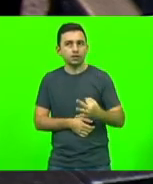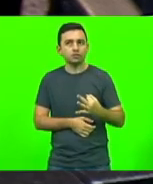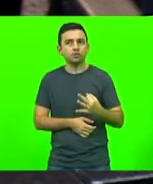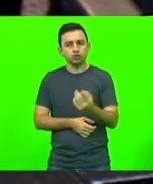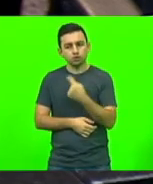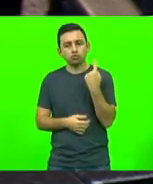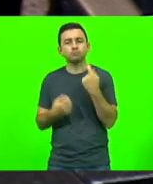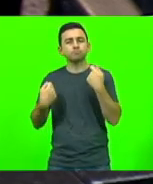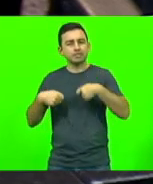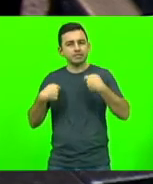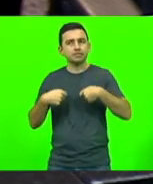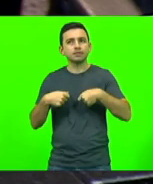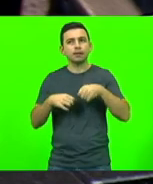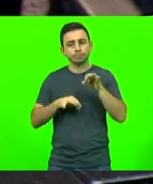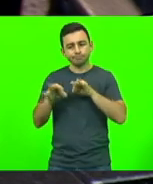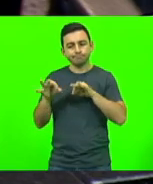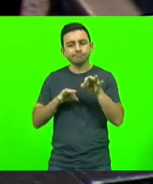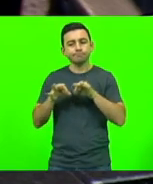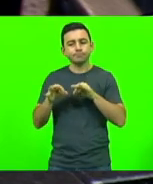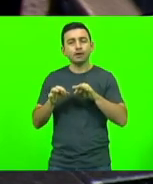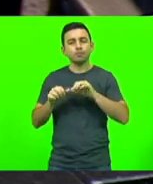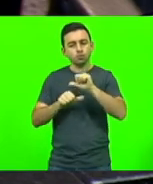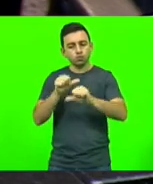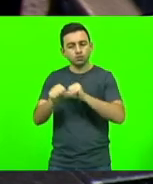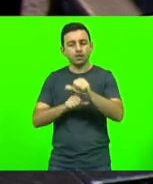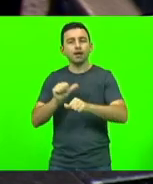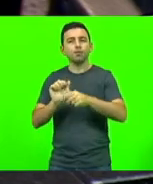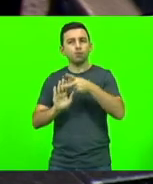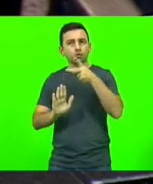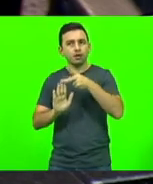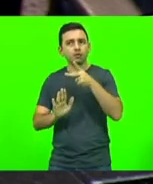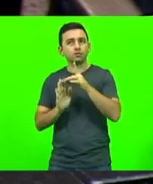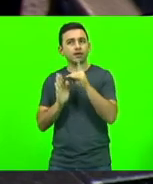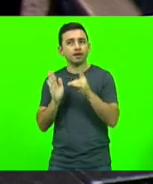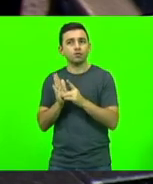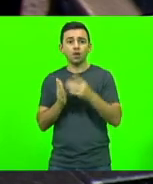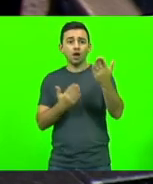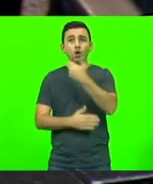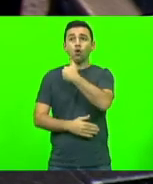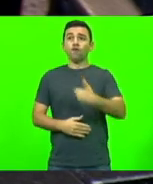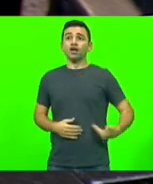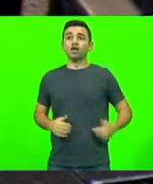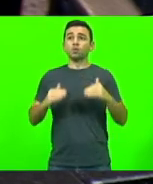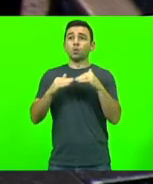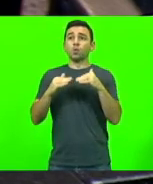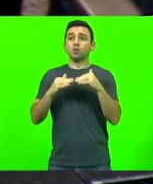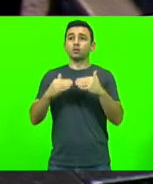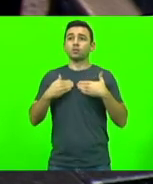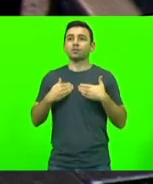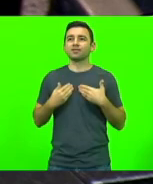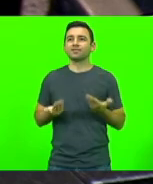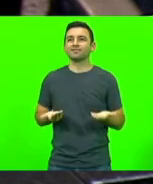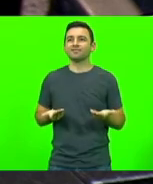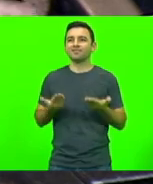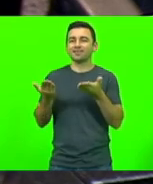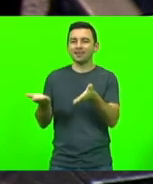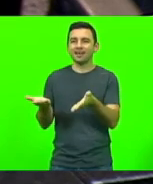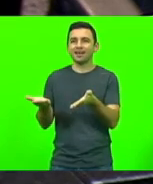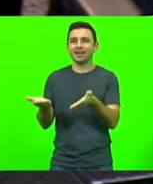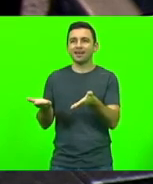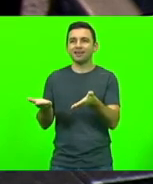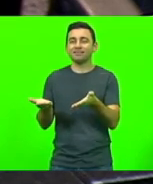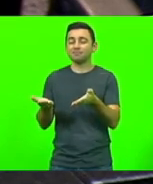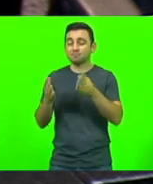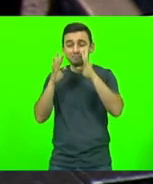deveríamos atualizar essa portaria, esse decreto. O próprio governo concorda comigo, mas uma ala que não está sendo